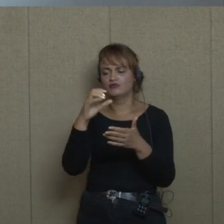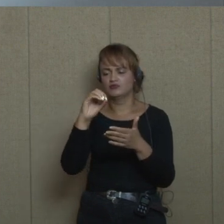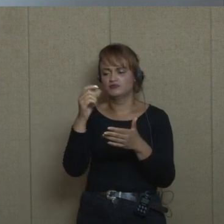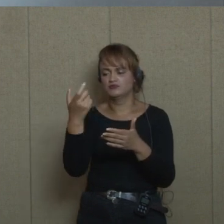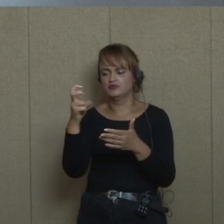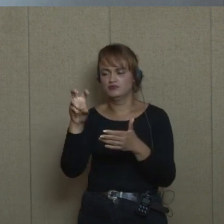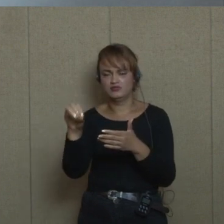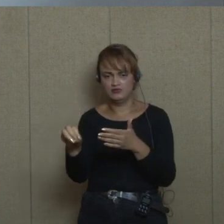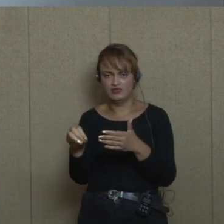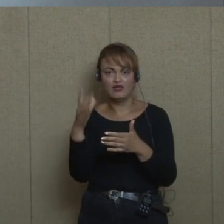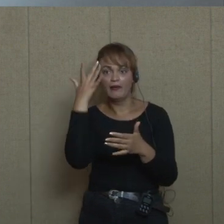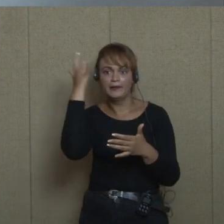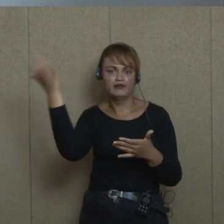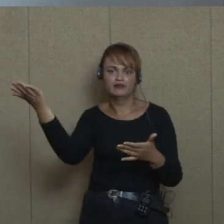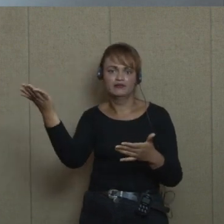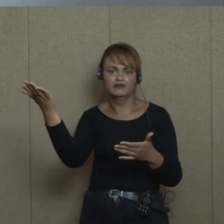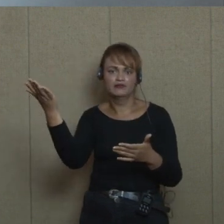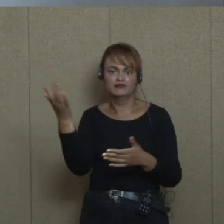2050. Zero.